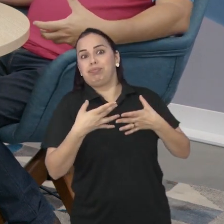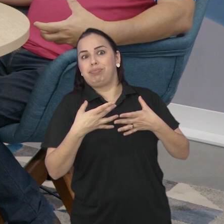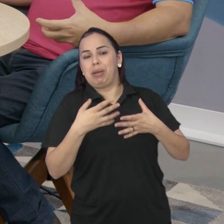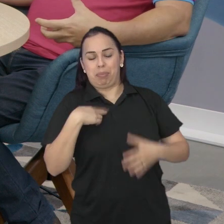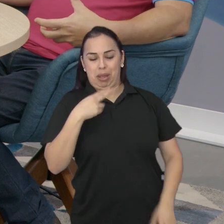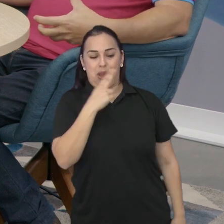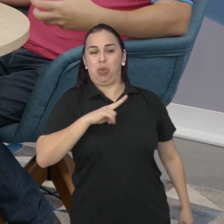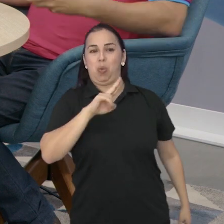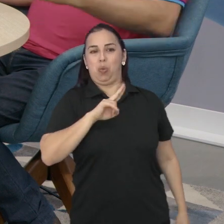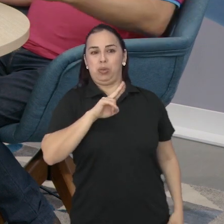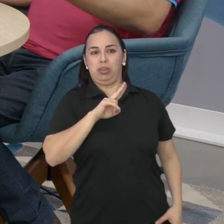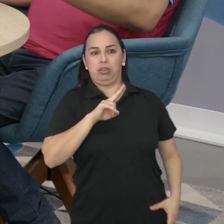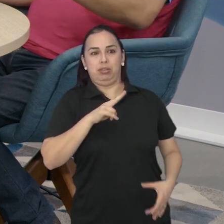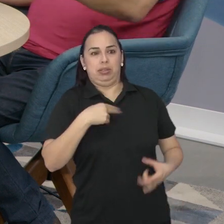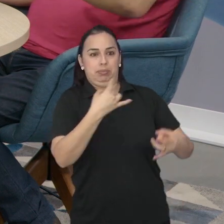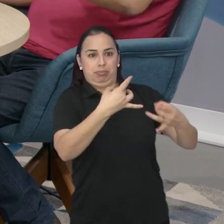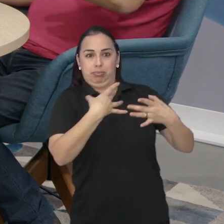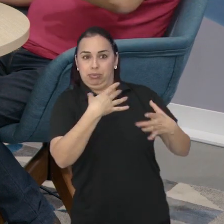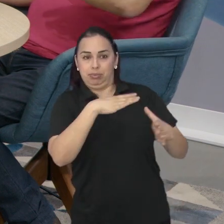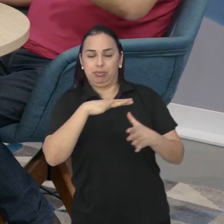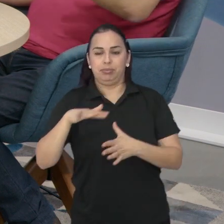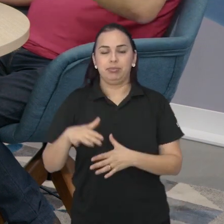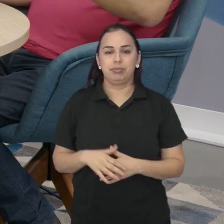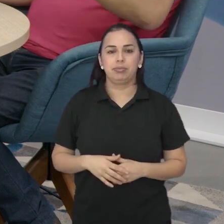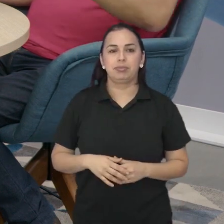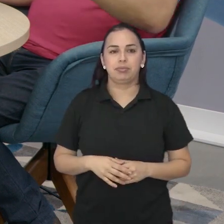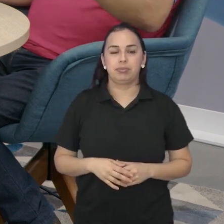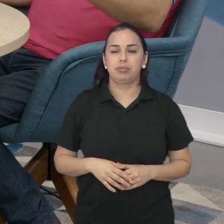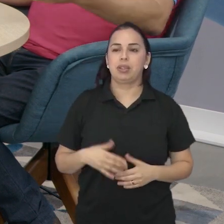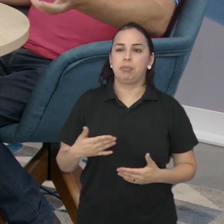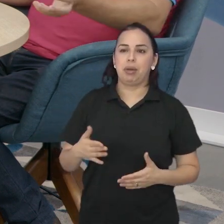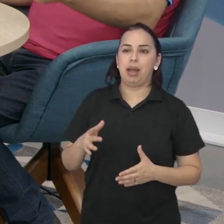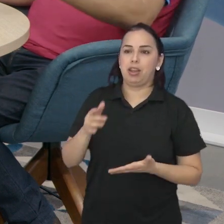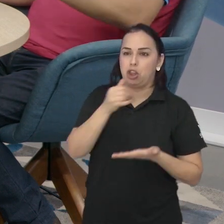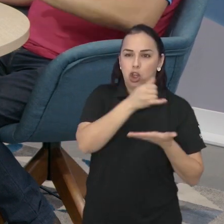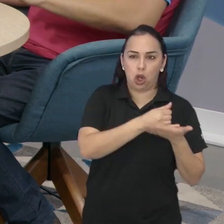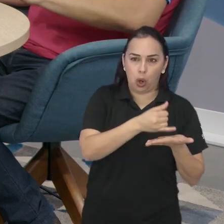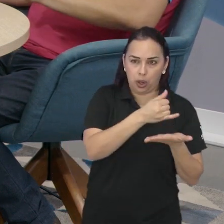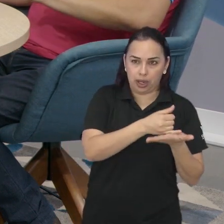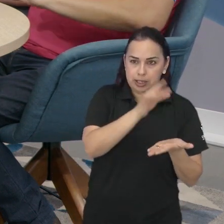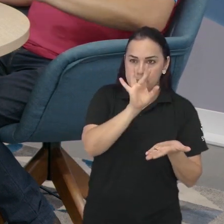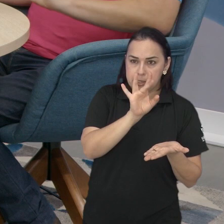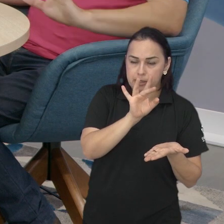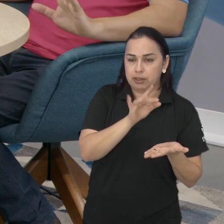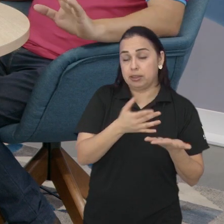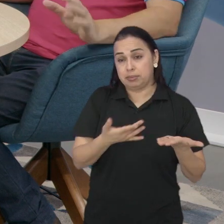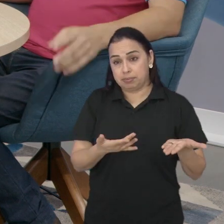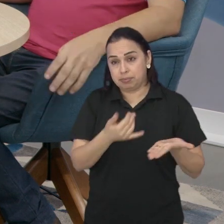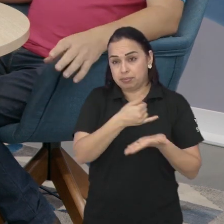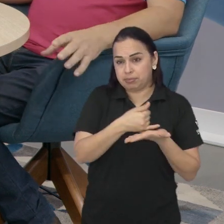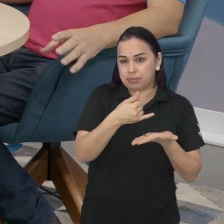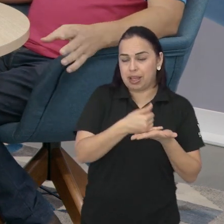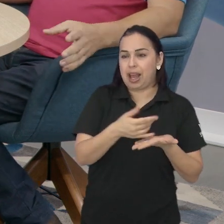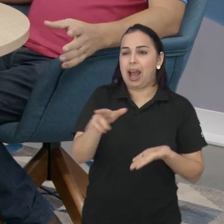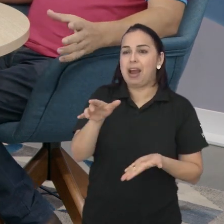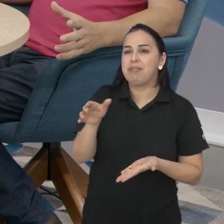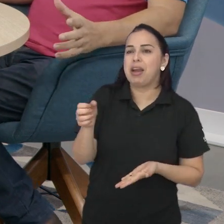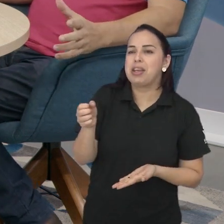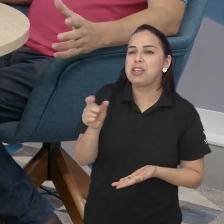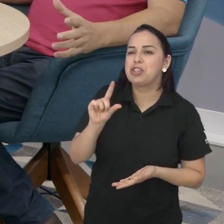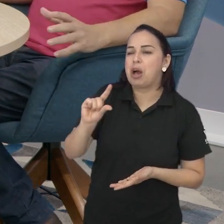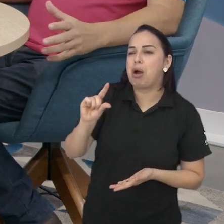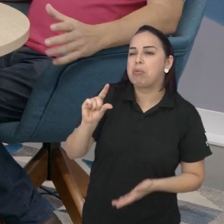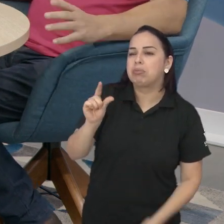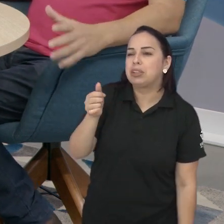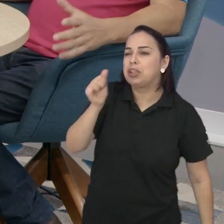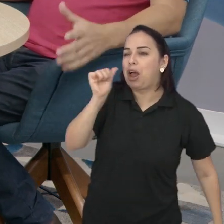para mim, a questão da drogadição, seja ela droga lícita ou ilícita, então a gente vai dizer, o corotinho,